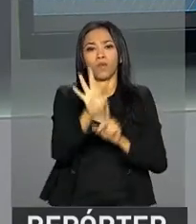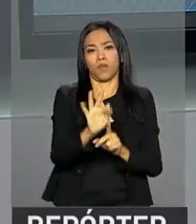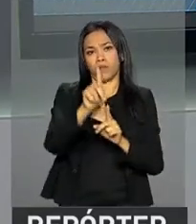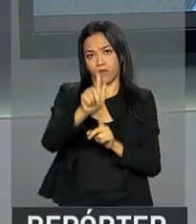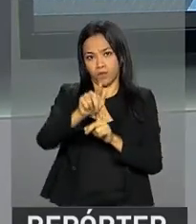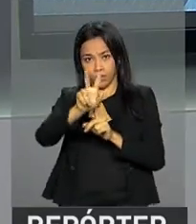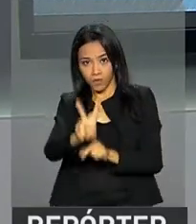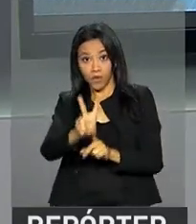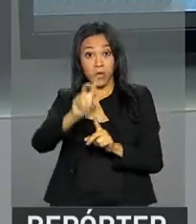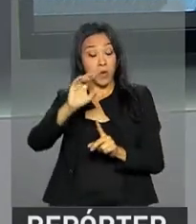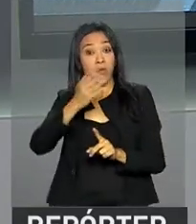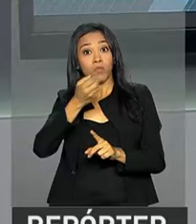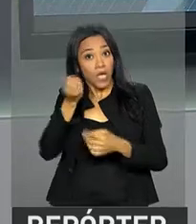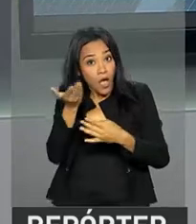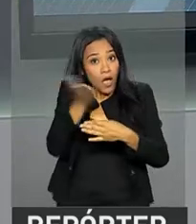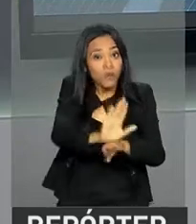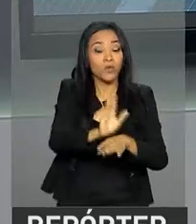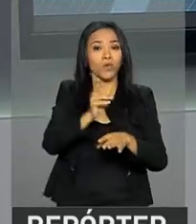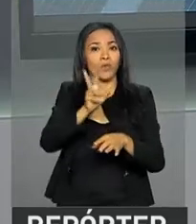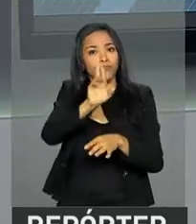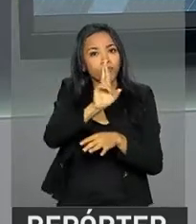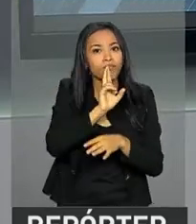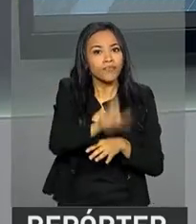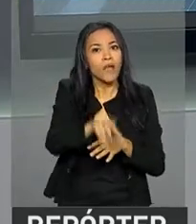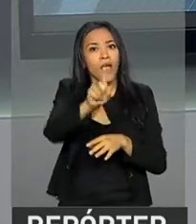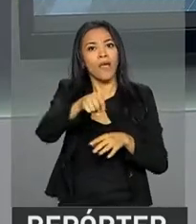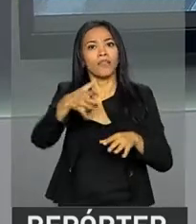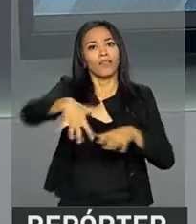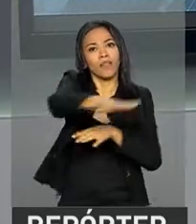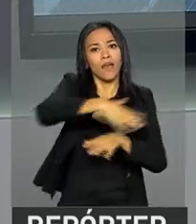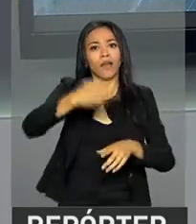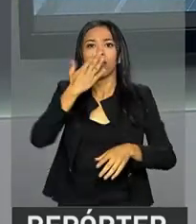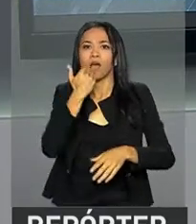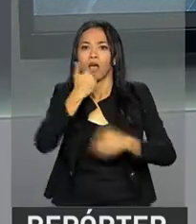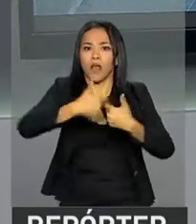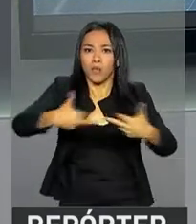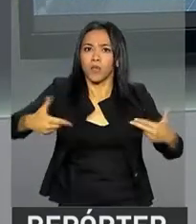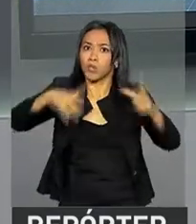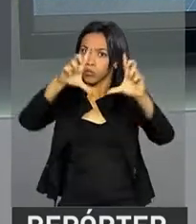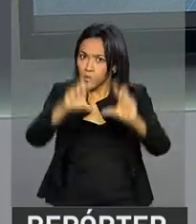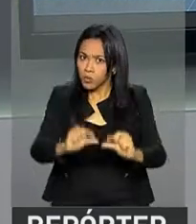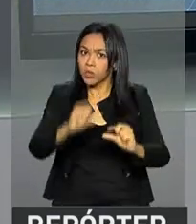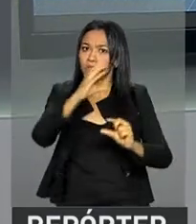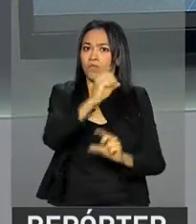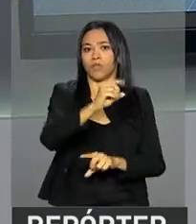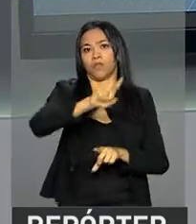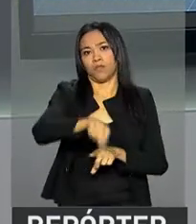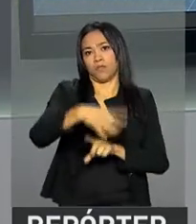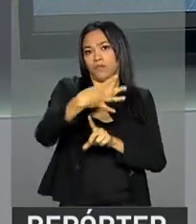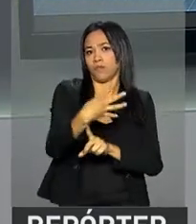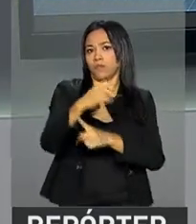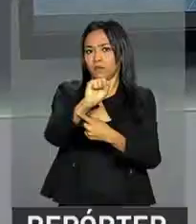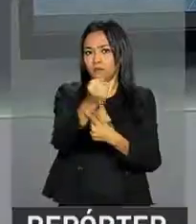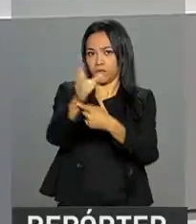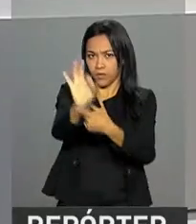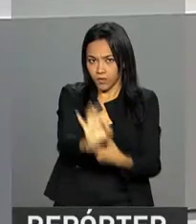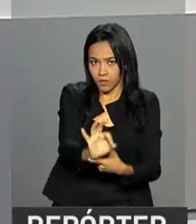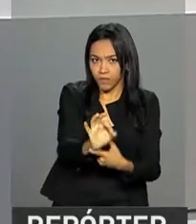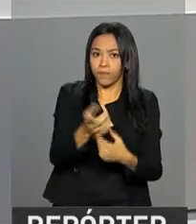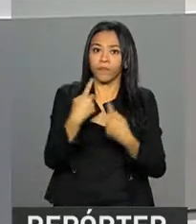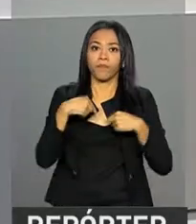contribuição para o resultado partiu do grupo alimentação cujos preços caíram 0,48 por cento